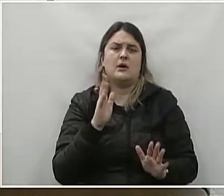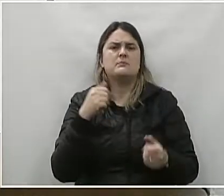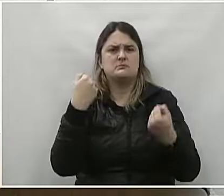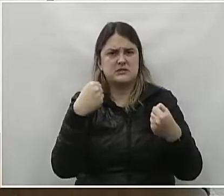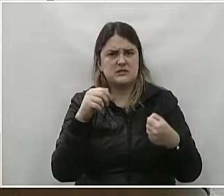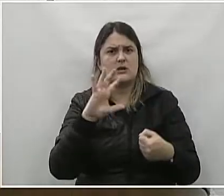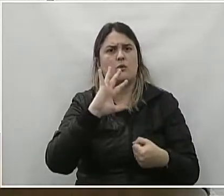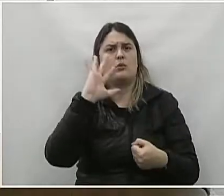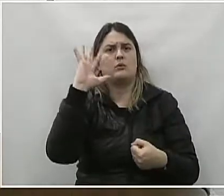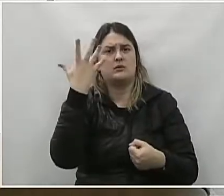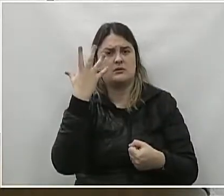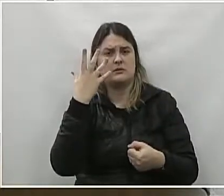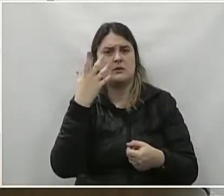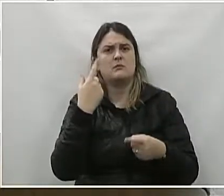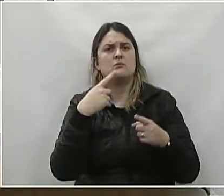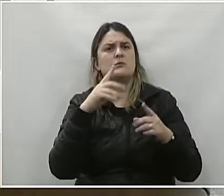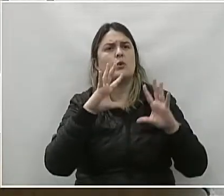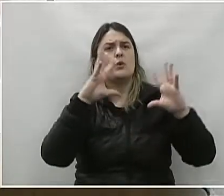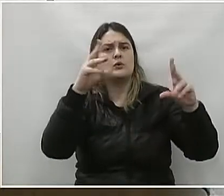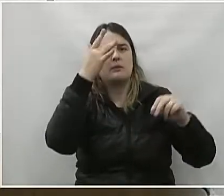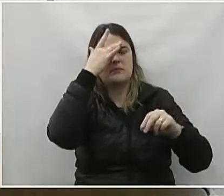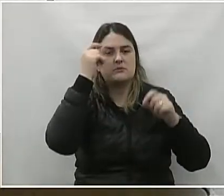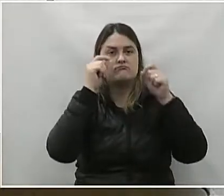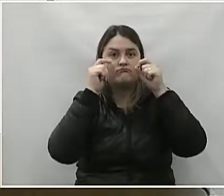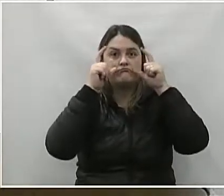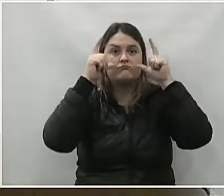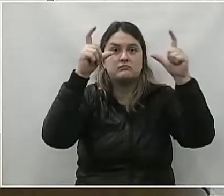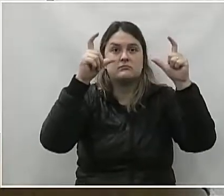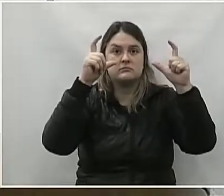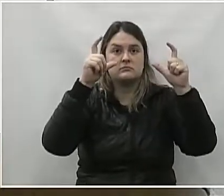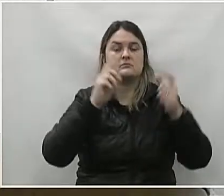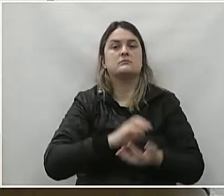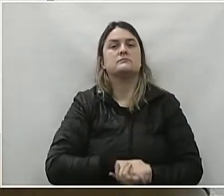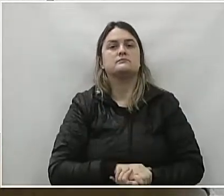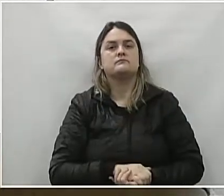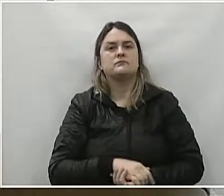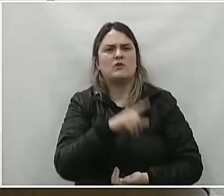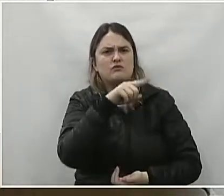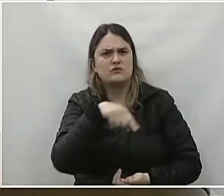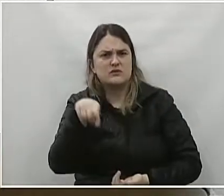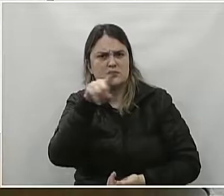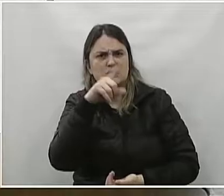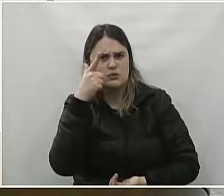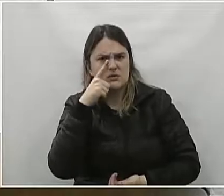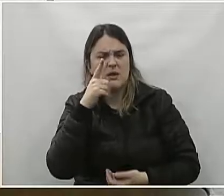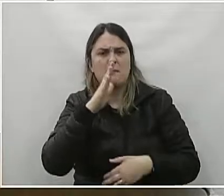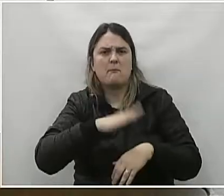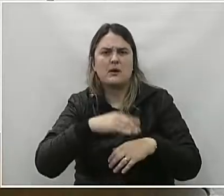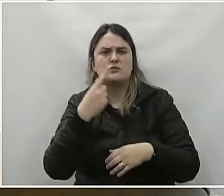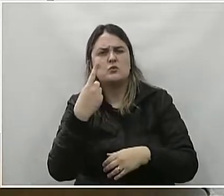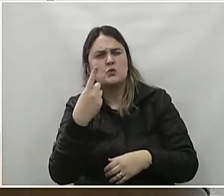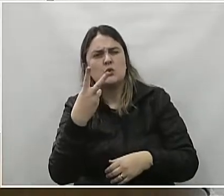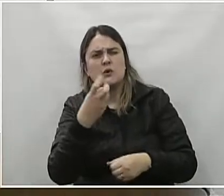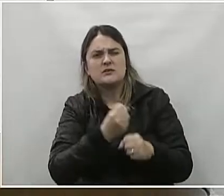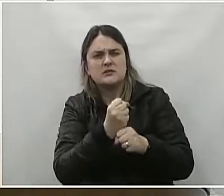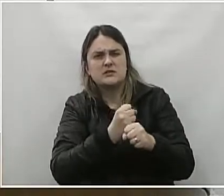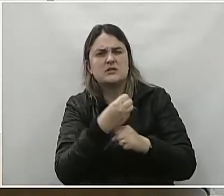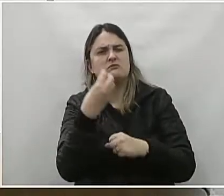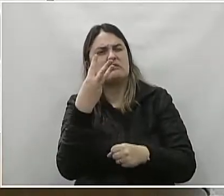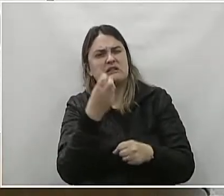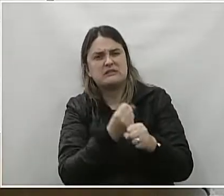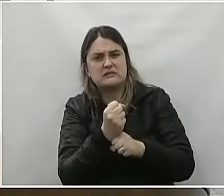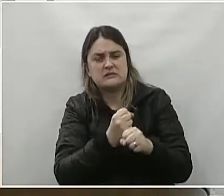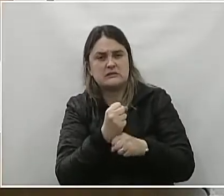tem que acontecer. Para que todo mundo abra o olho do que está acontecendo. Vocês vão conseguir empurrar mais 1, 2 anos, 3